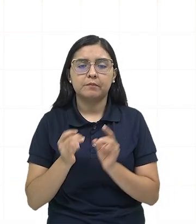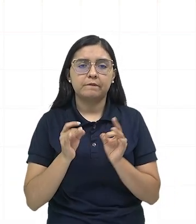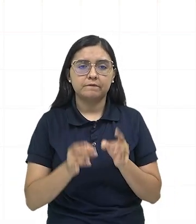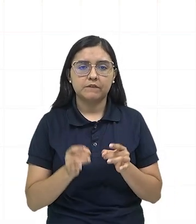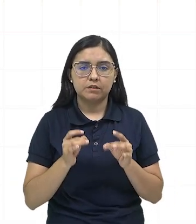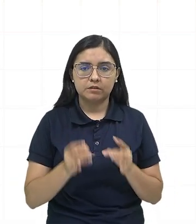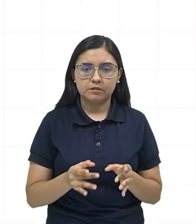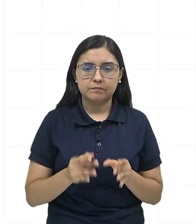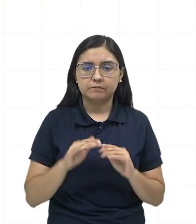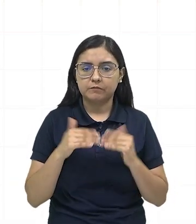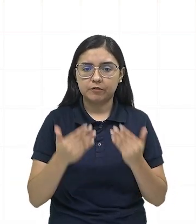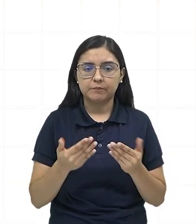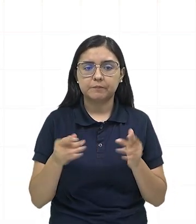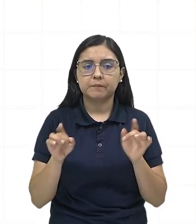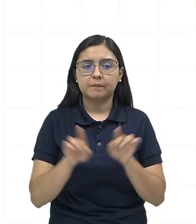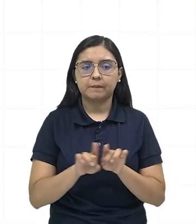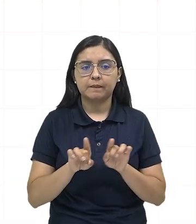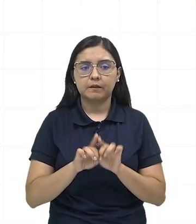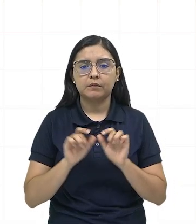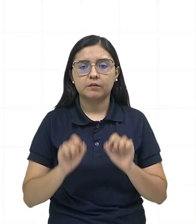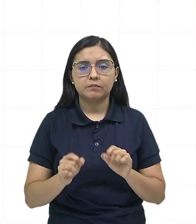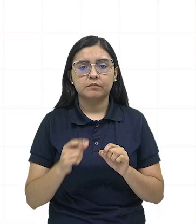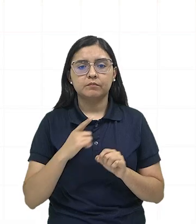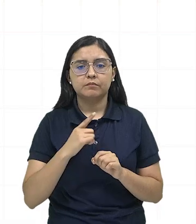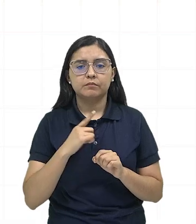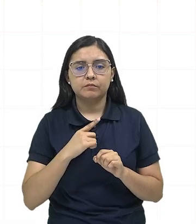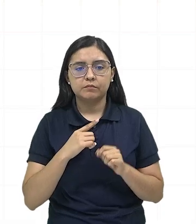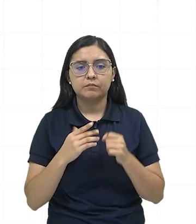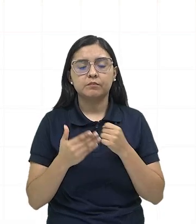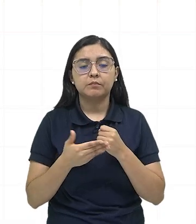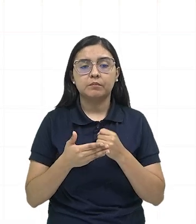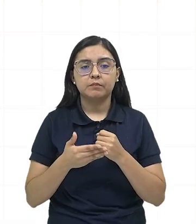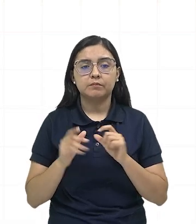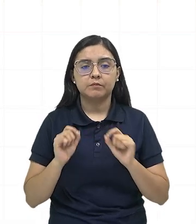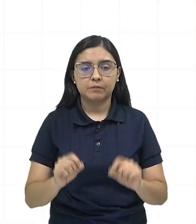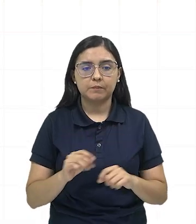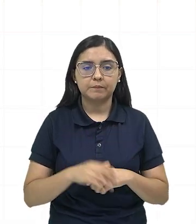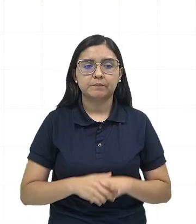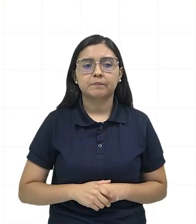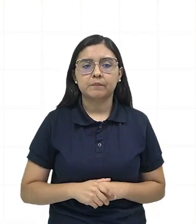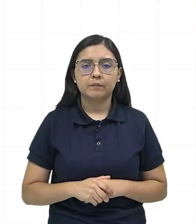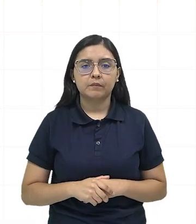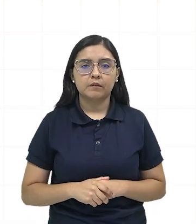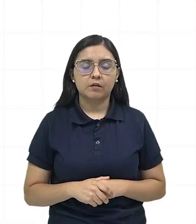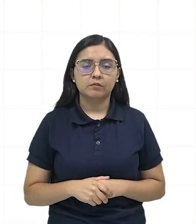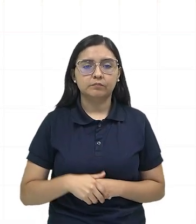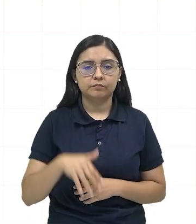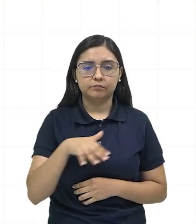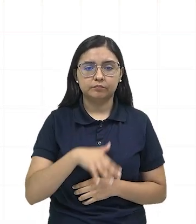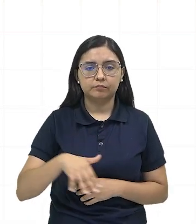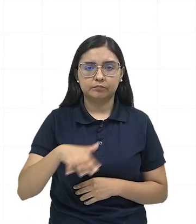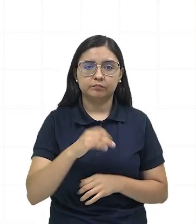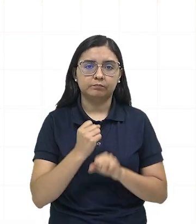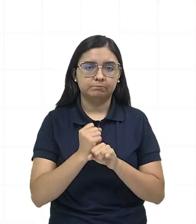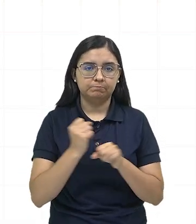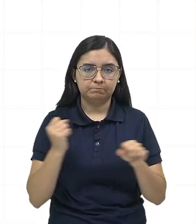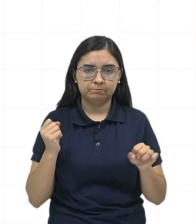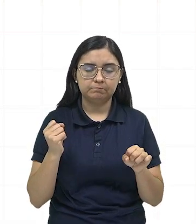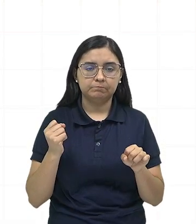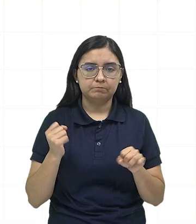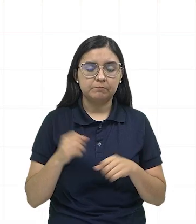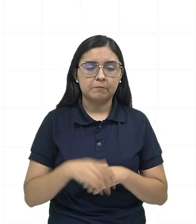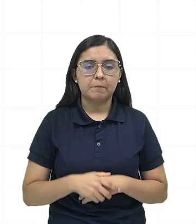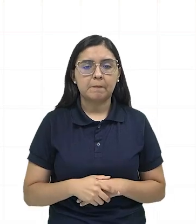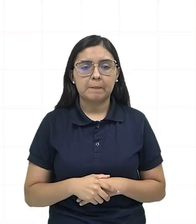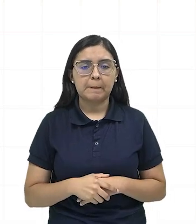mercado externo, e era tudo baseado em latifúndios. O que são latifúndios? Grandes espaços de terra, né?